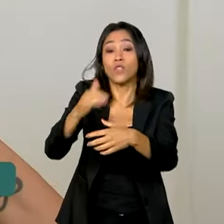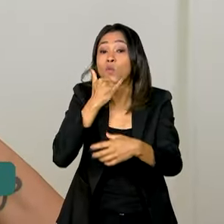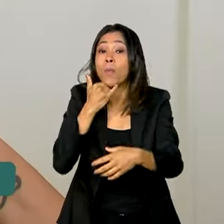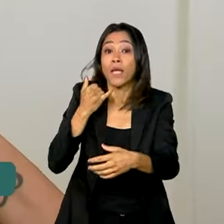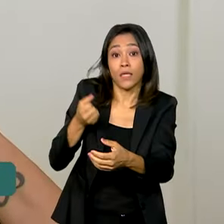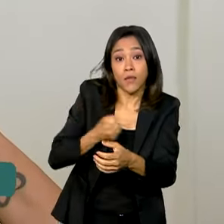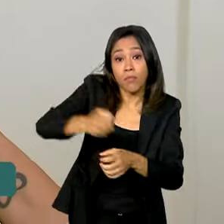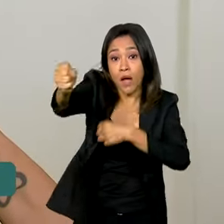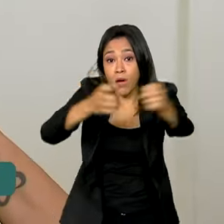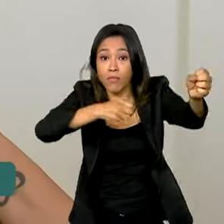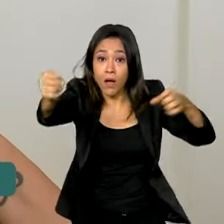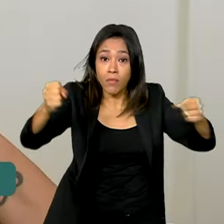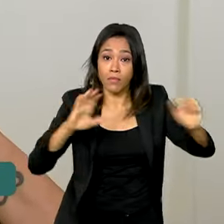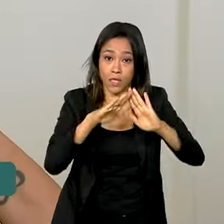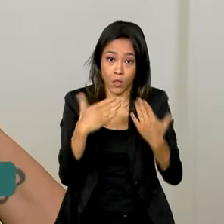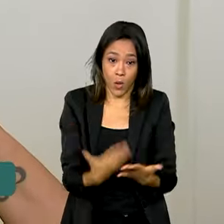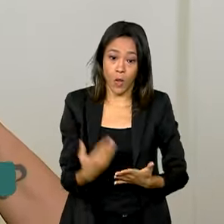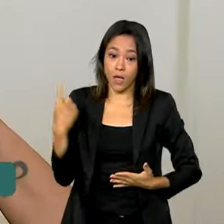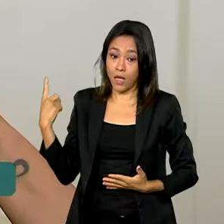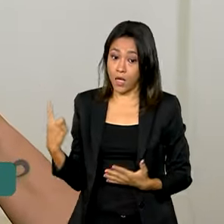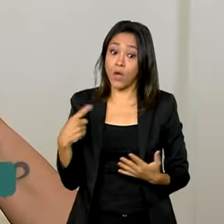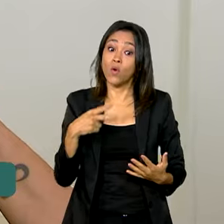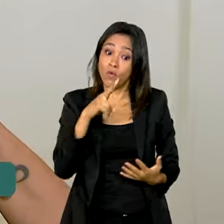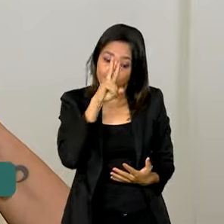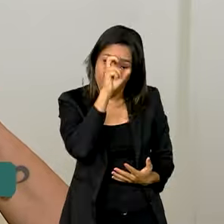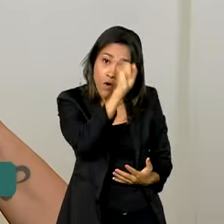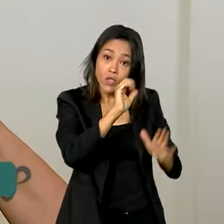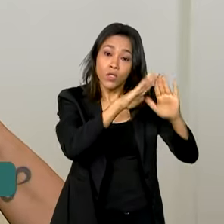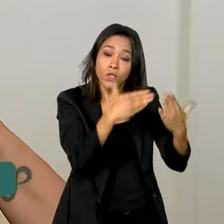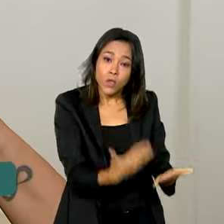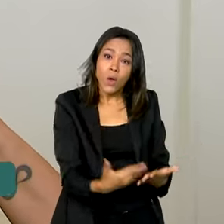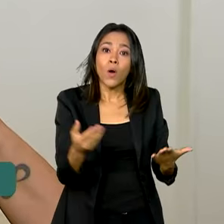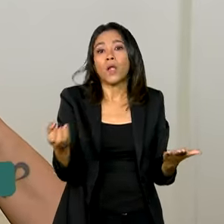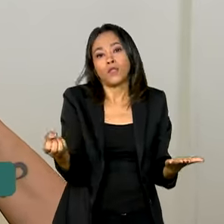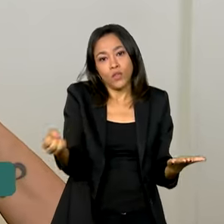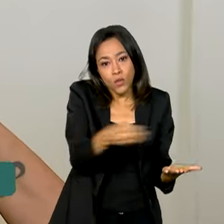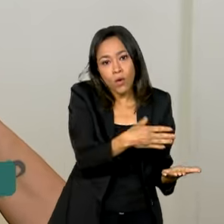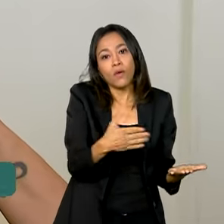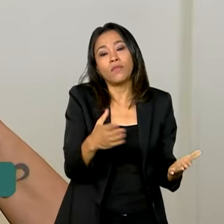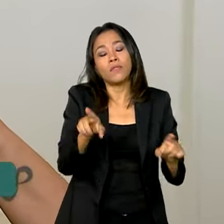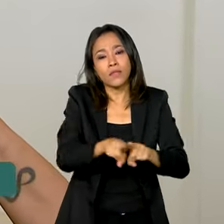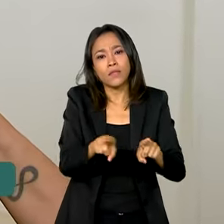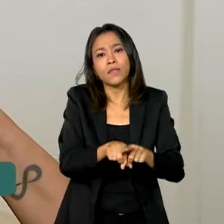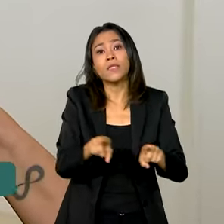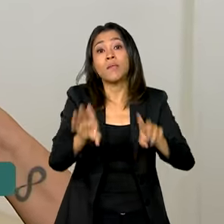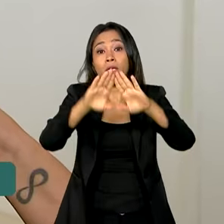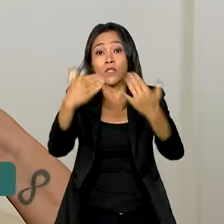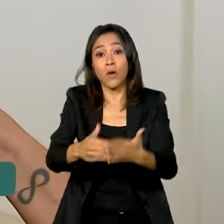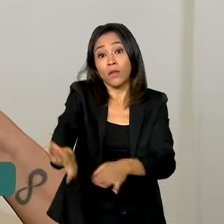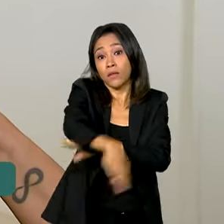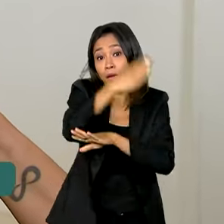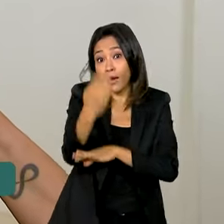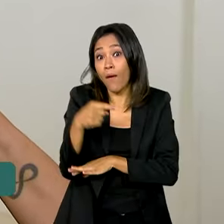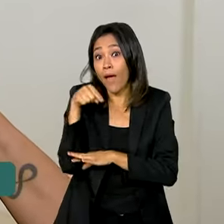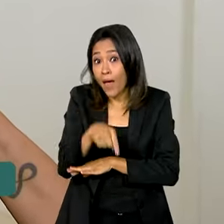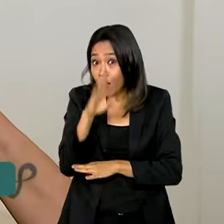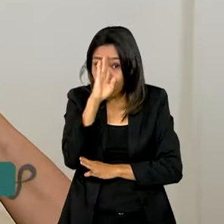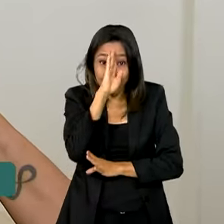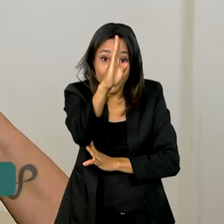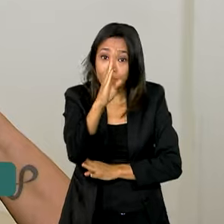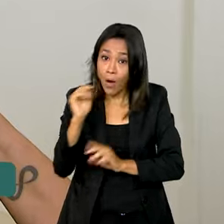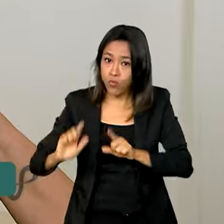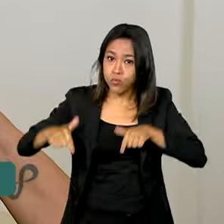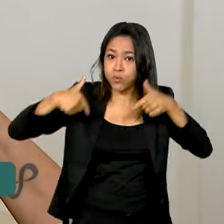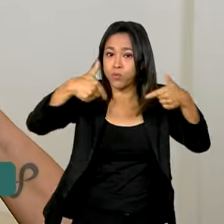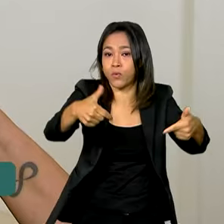diria, um direcionamento muito forte de novas creches e de escolas de tempo integral. Esse é o grande, eu diria, o carro-chefe do MEC. Mas nós